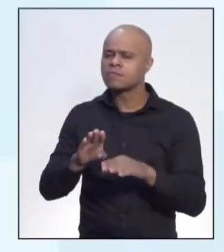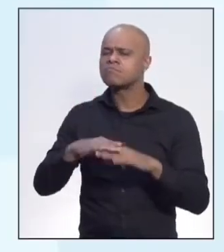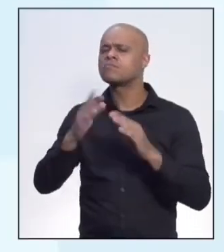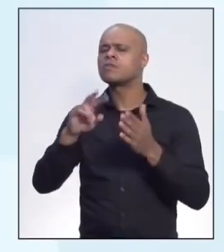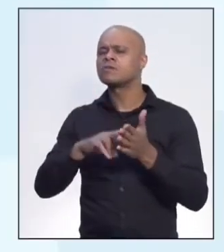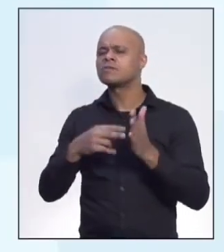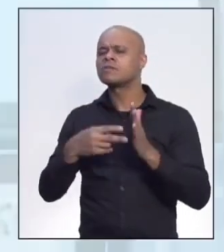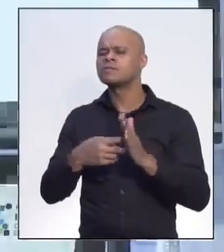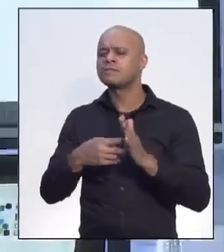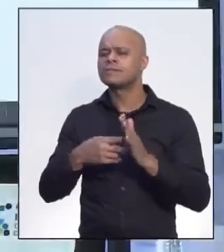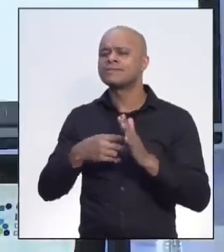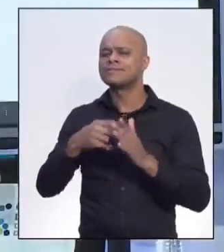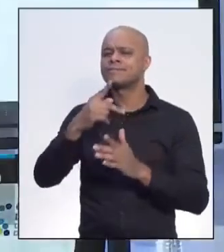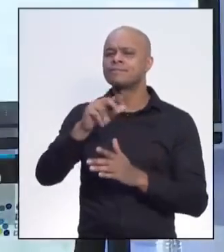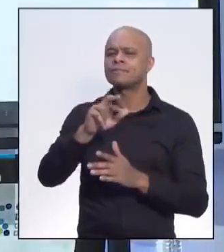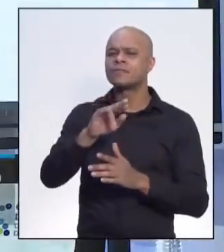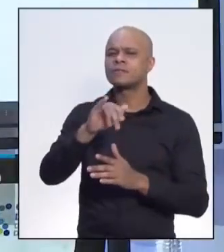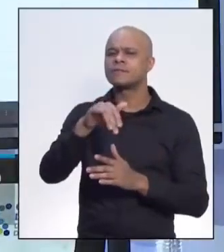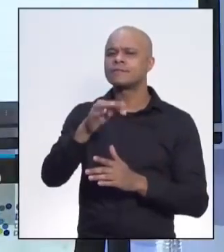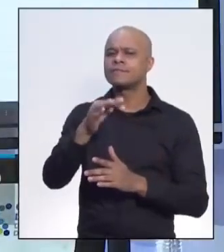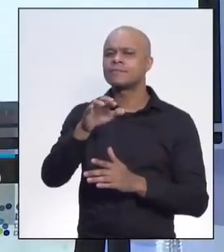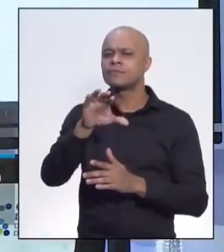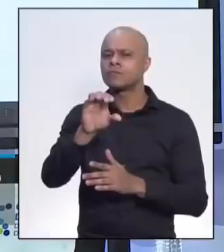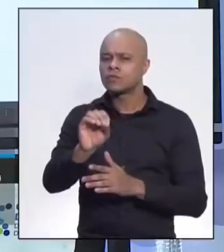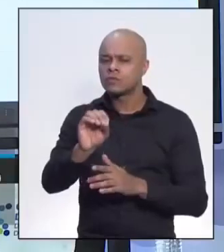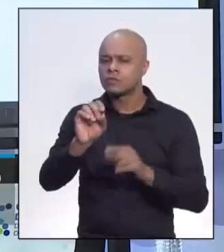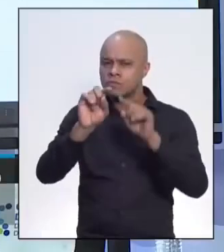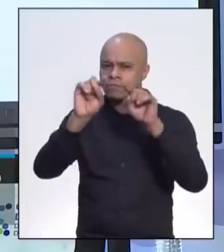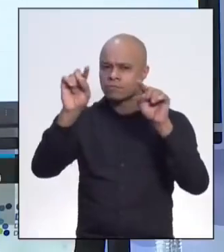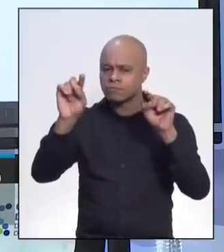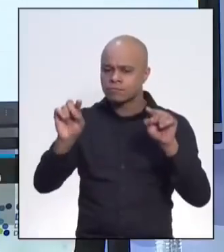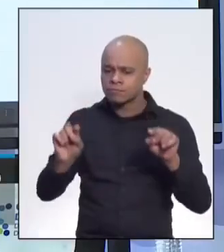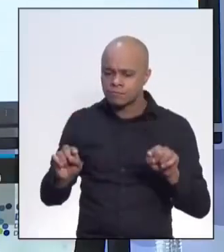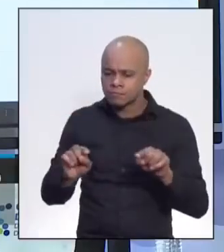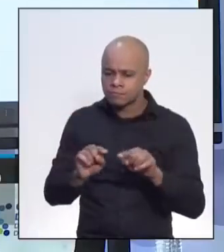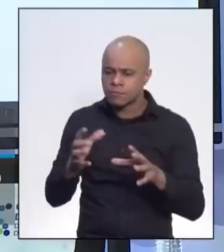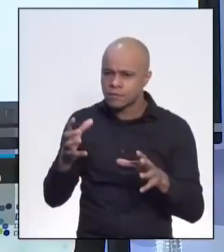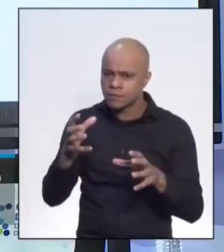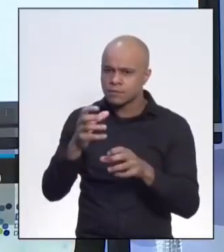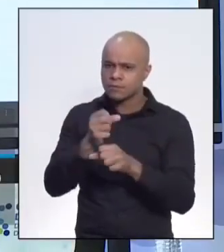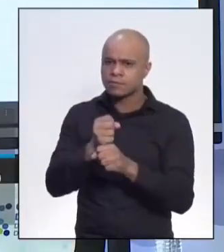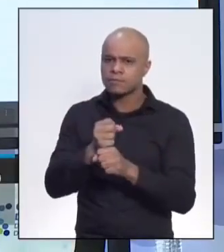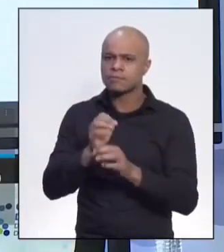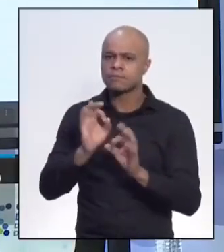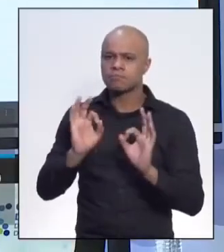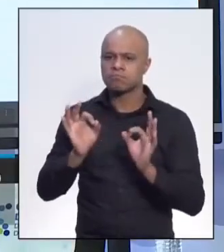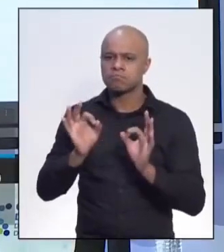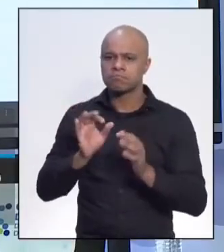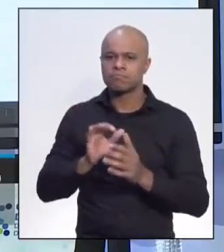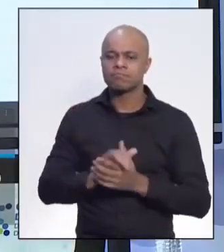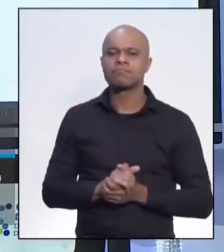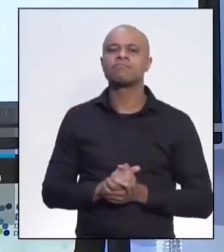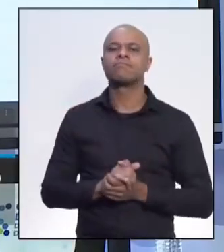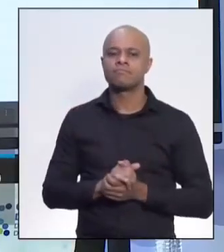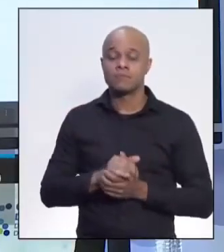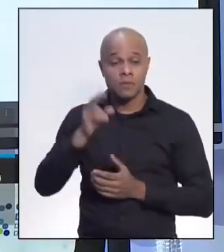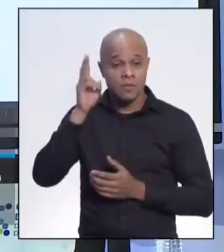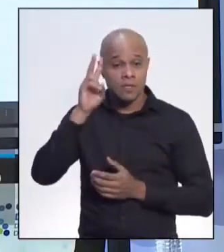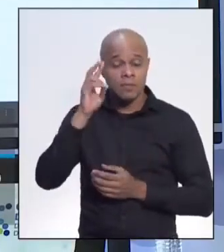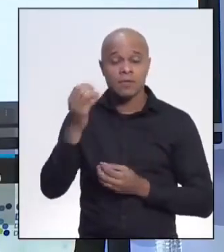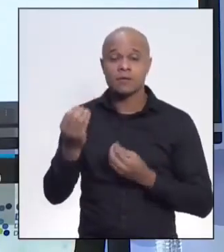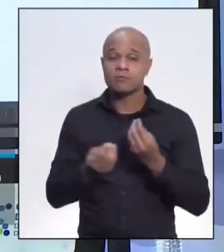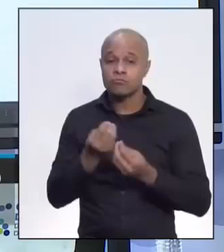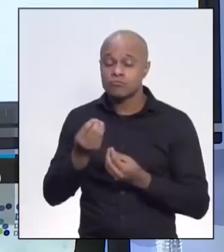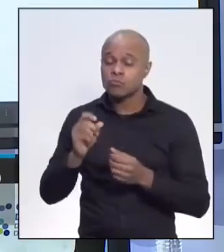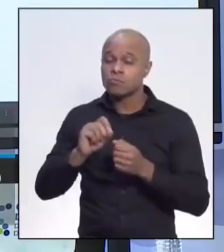a soma dos lados da figura, correto? Essa é uma dica para a gente lembrar como é que calcula o